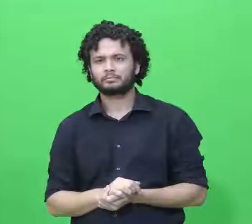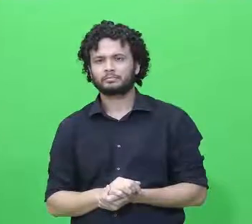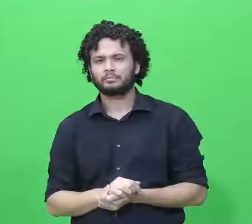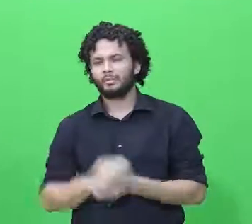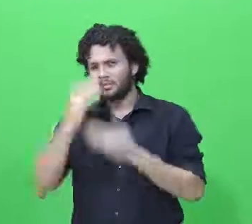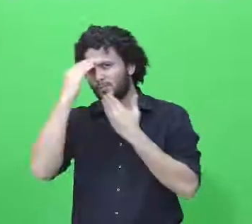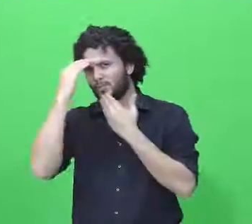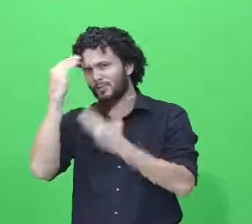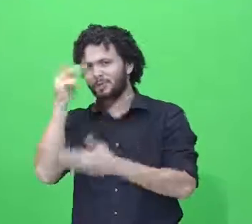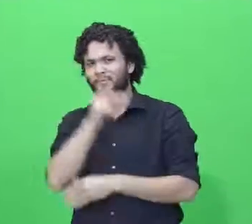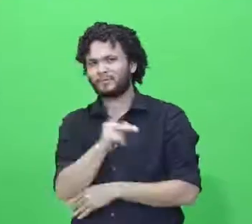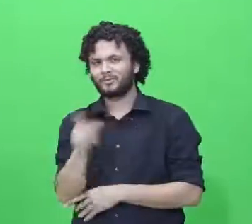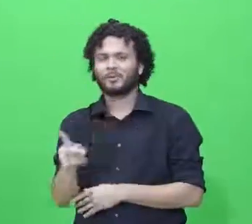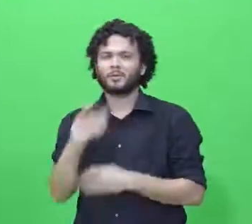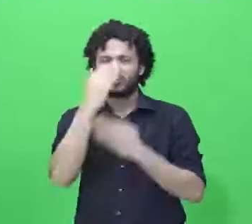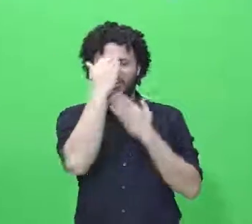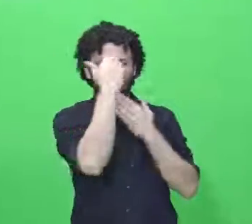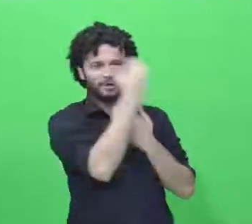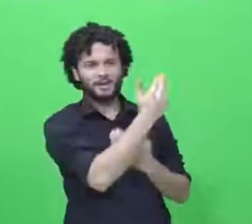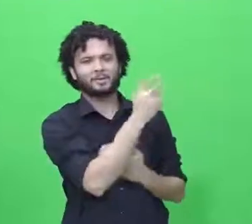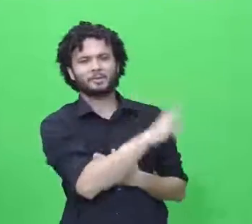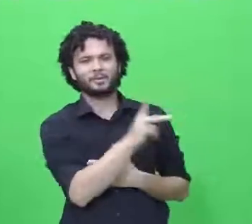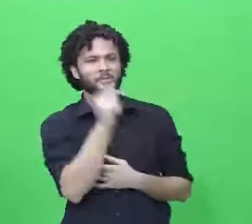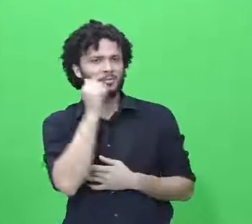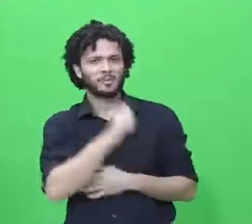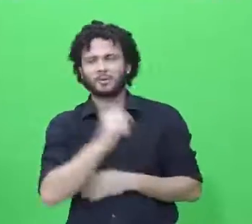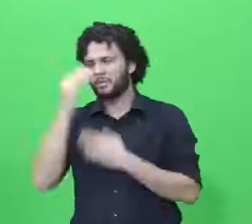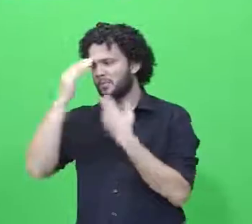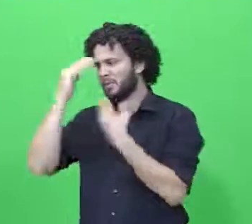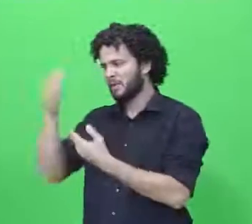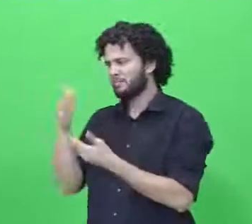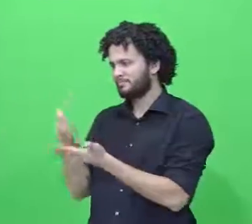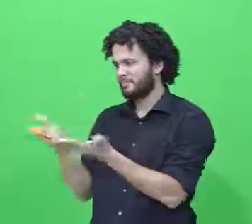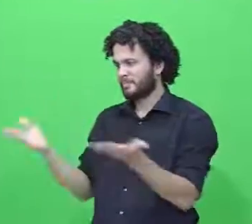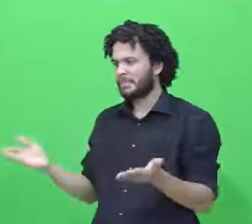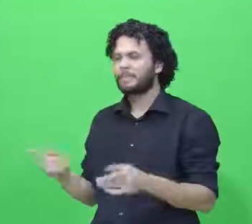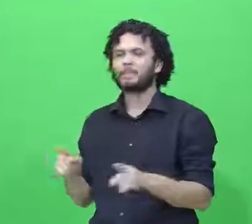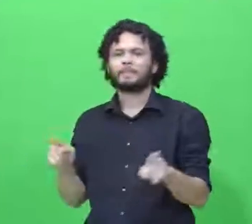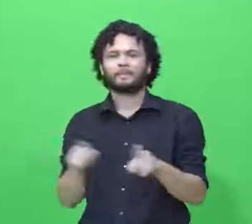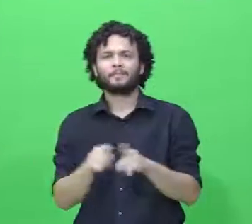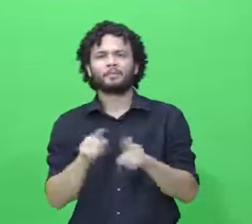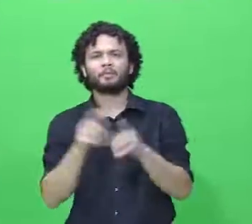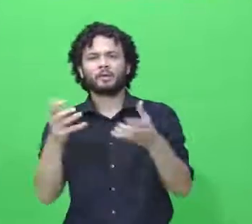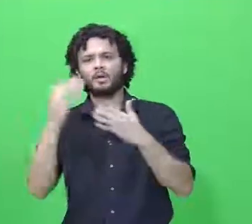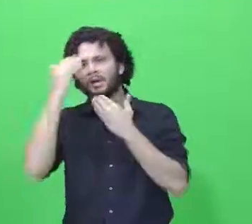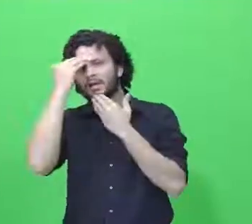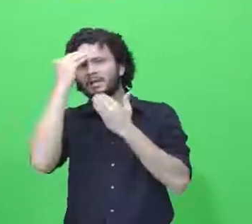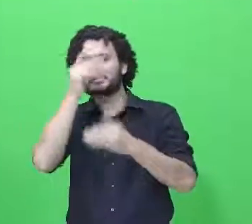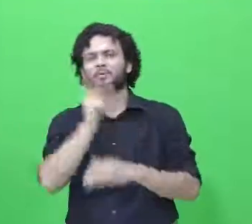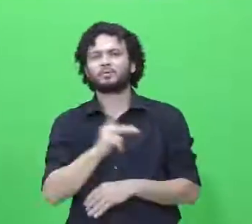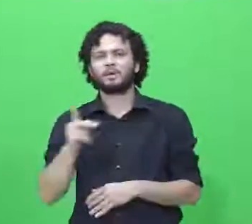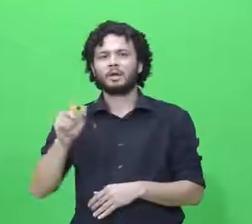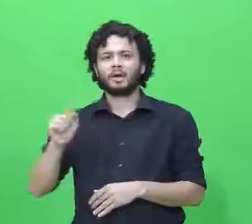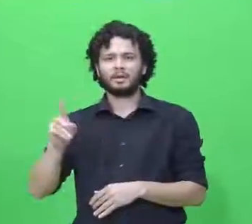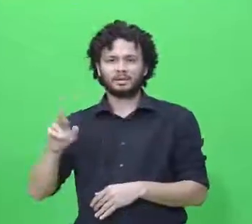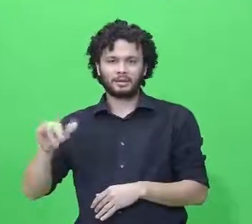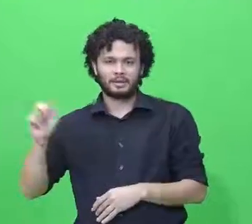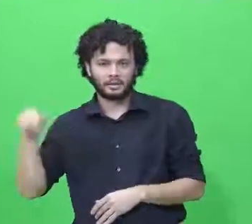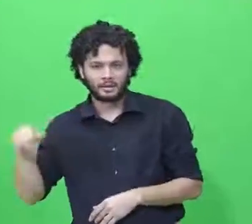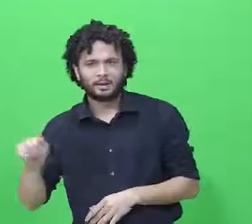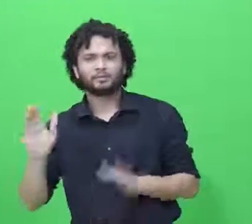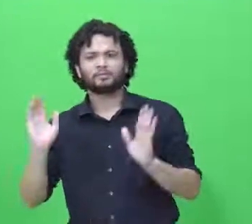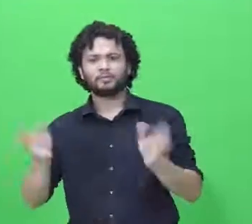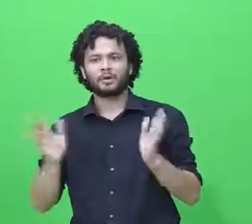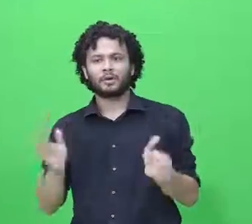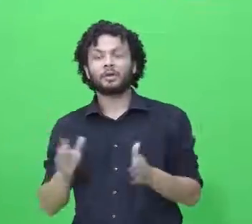Obrigado, professor Valdo, obrigado, professora Ana Donizete, obrigado, professora Bárbara, o Jorge. Quero também agradecer a professora Adriana, que daqui a pouco está trabalhando com a